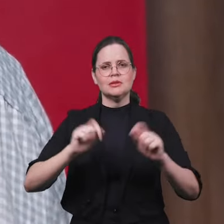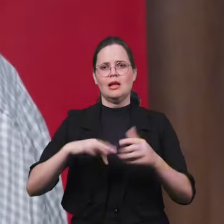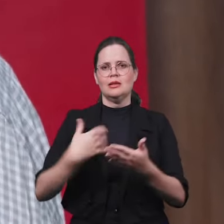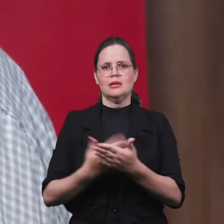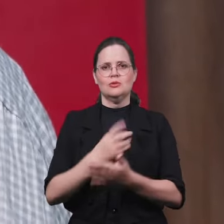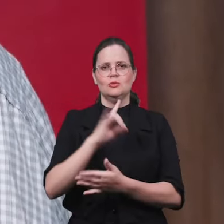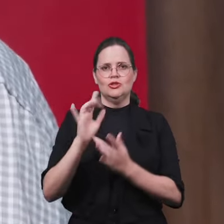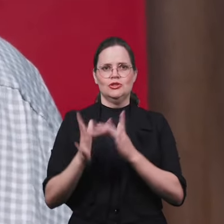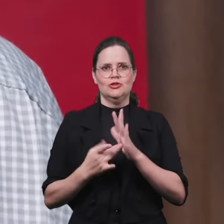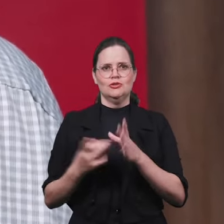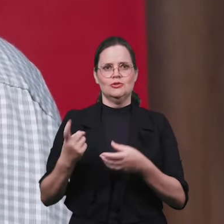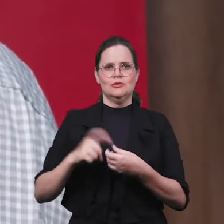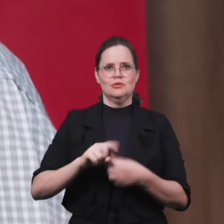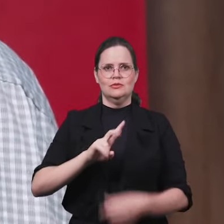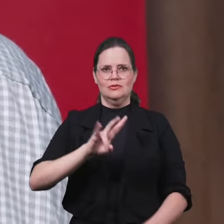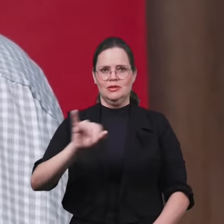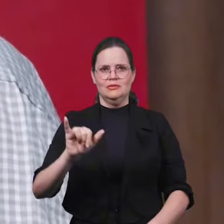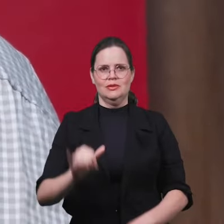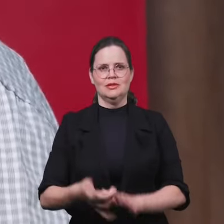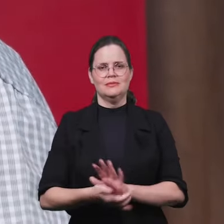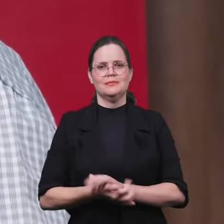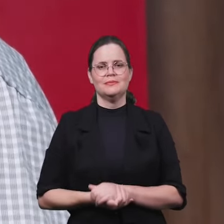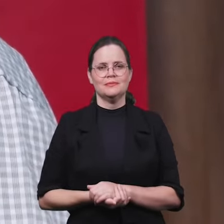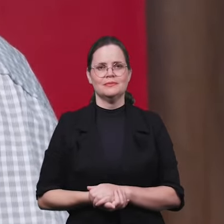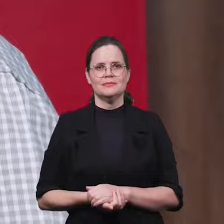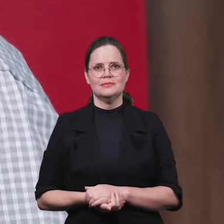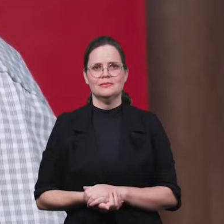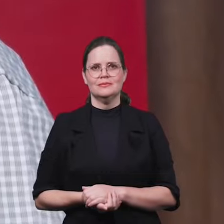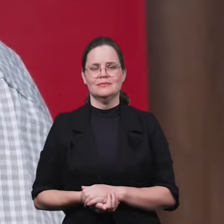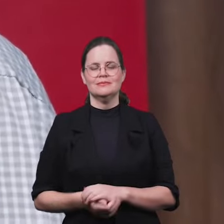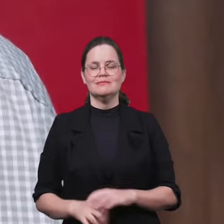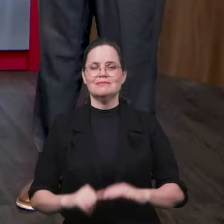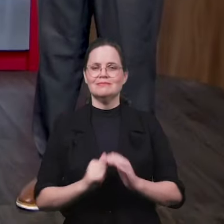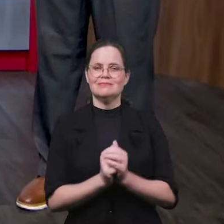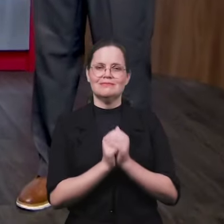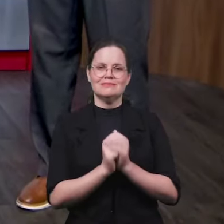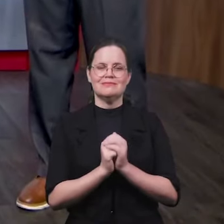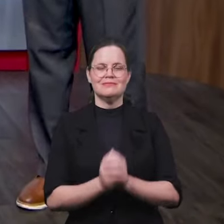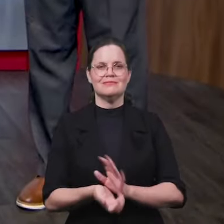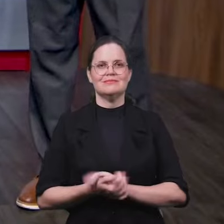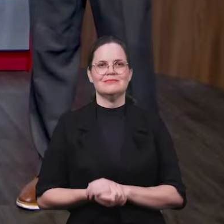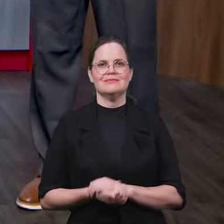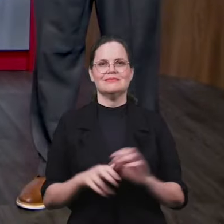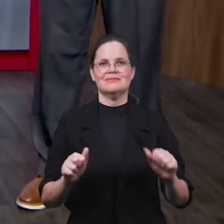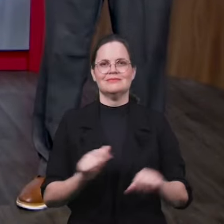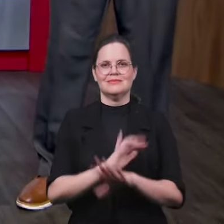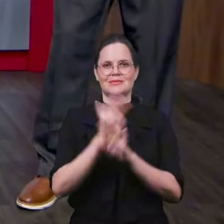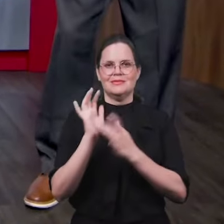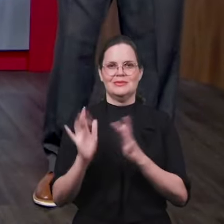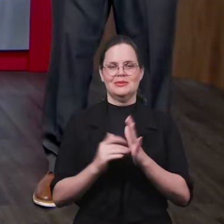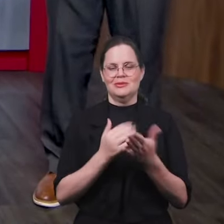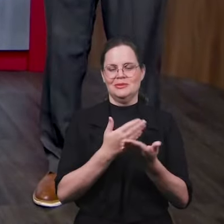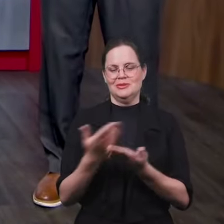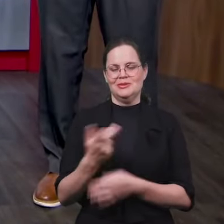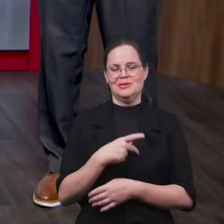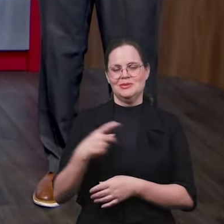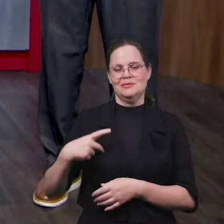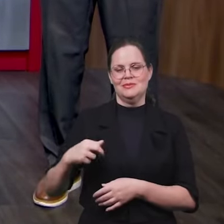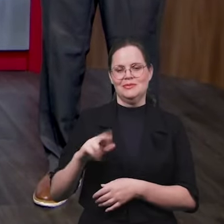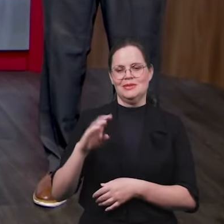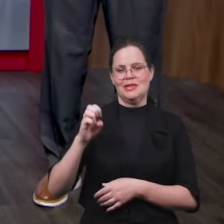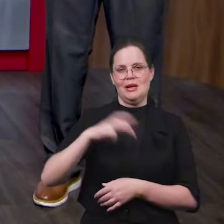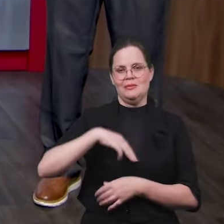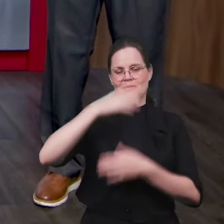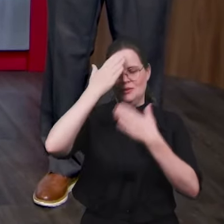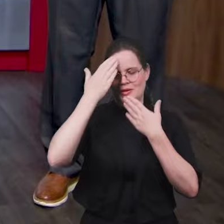que Cristo venha. De vosotros hasta que Cristo venga por su iglesia. Amén. Amén. Amém. Glória a Jesus, pastor Ramon